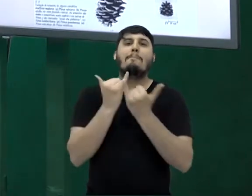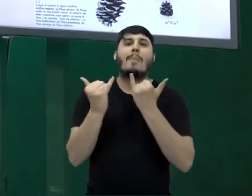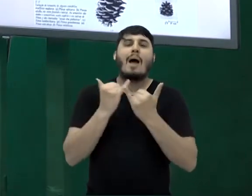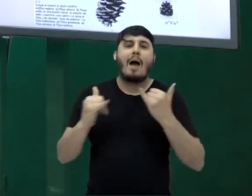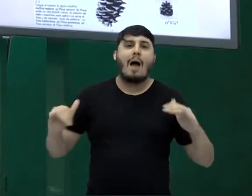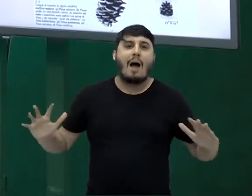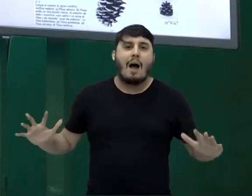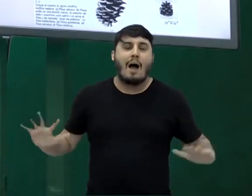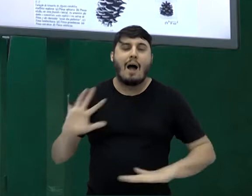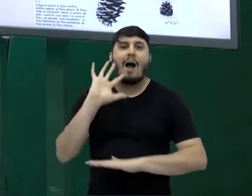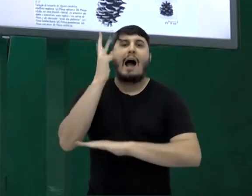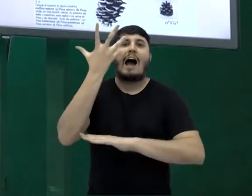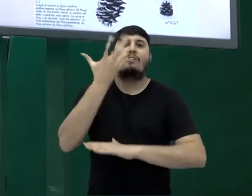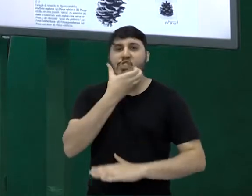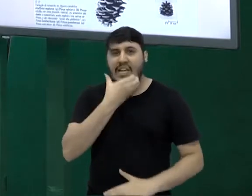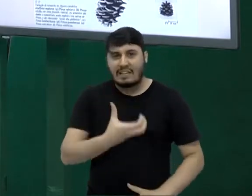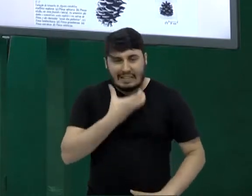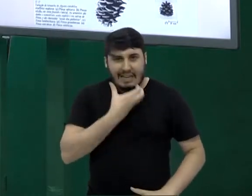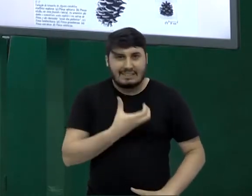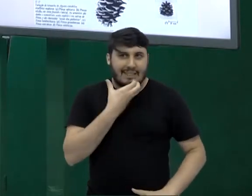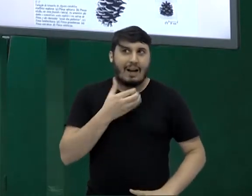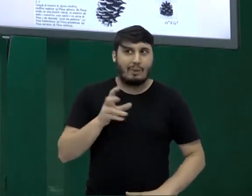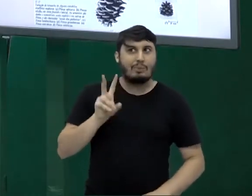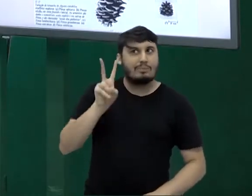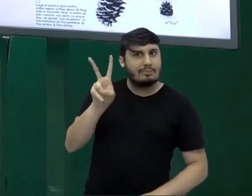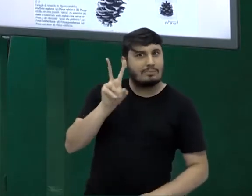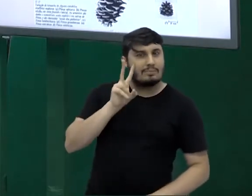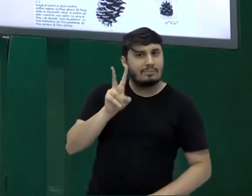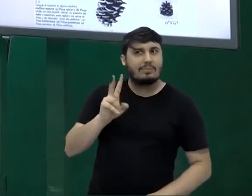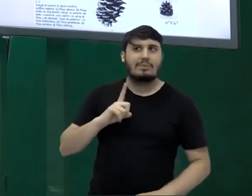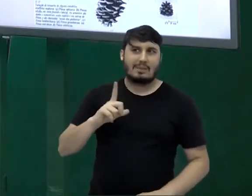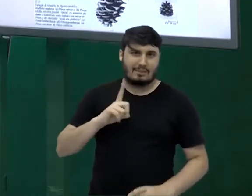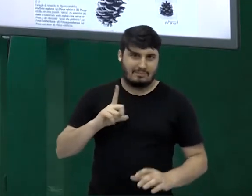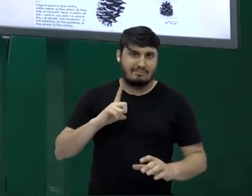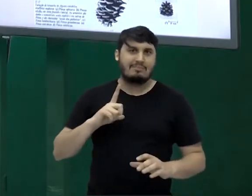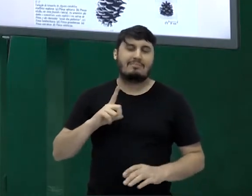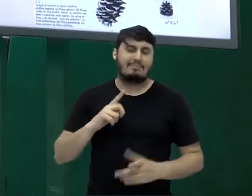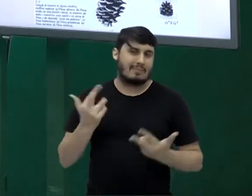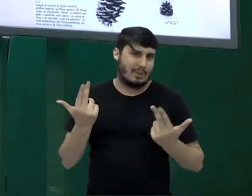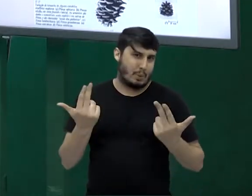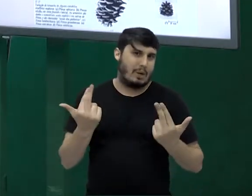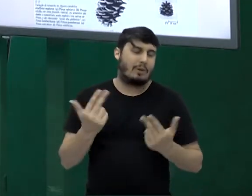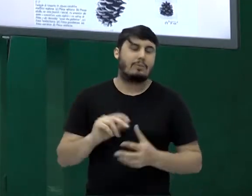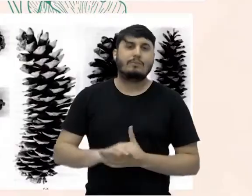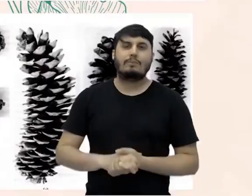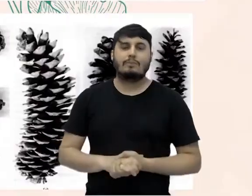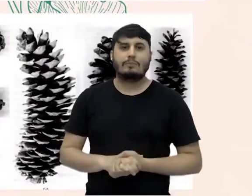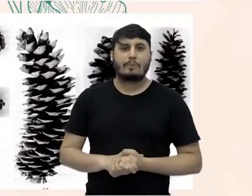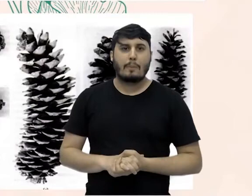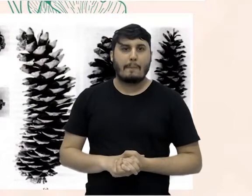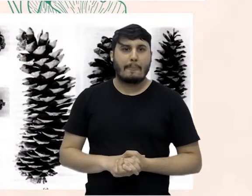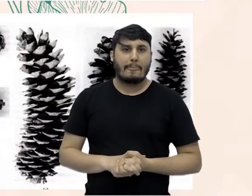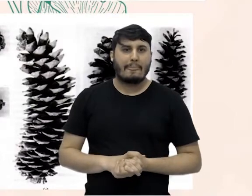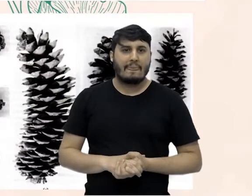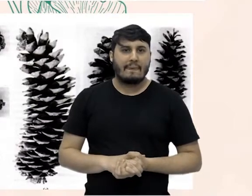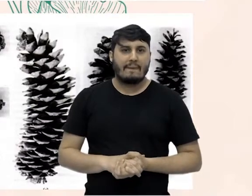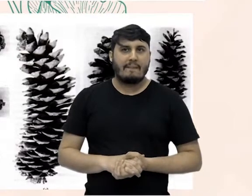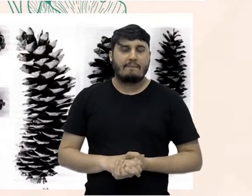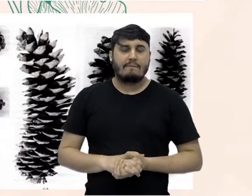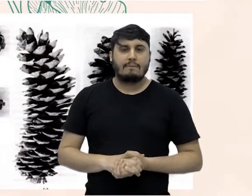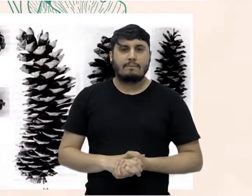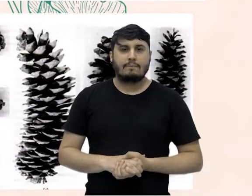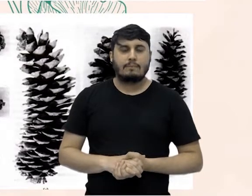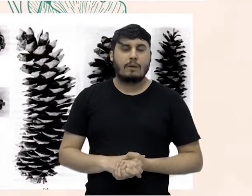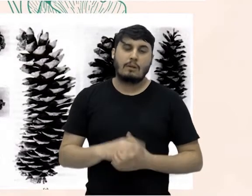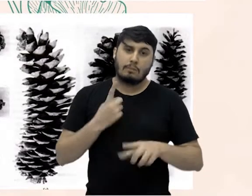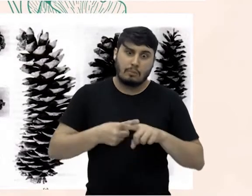coisinhas, aquelas guirlandas de Natal? Sempre tem um negocinho desse aqui, tá? Sempre tem um estróbilozinho desse. Ele fica assim, ó, meio fechado. Bem fechado, na verdade, tá? Esse